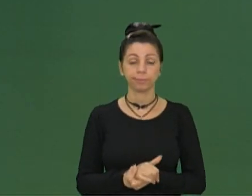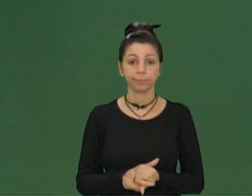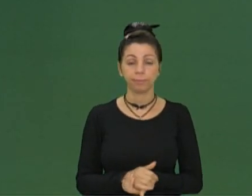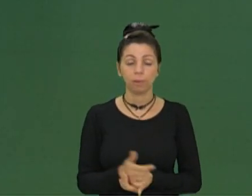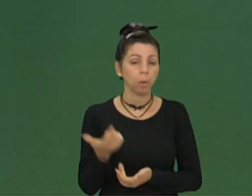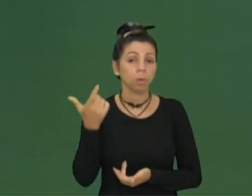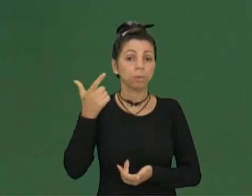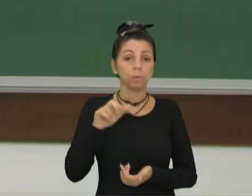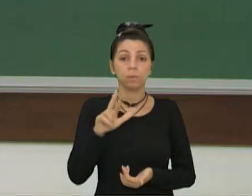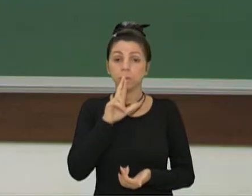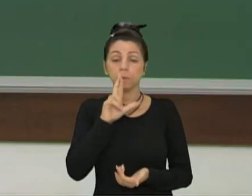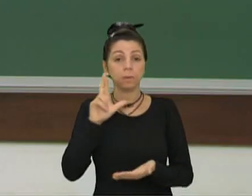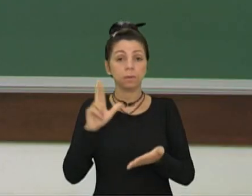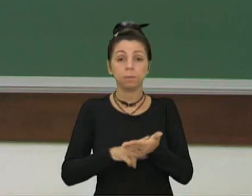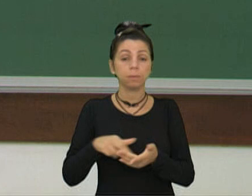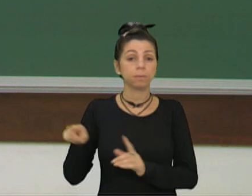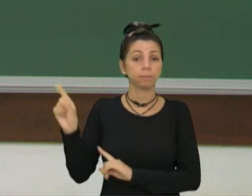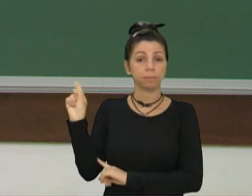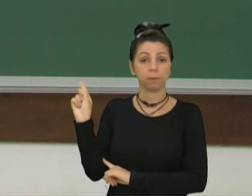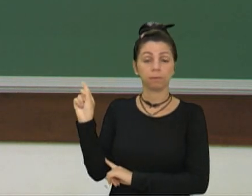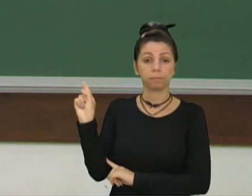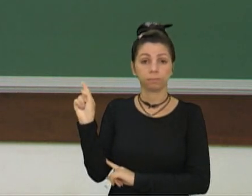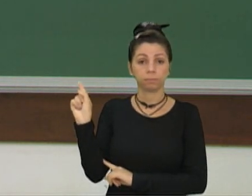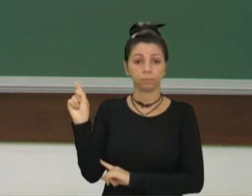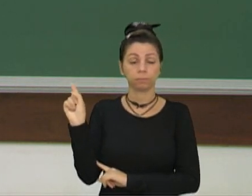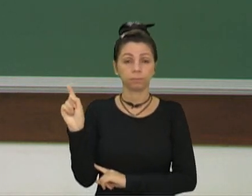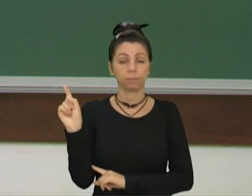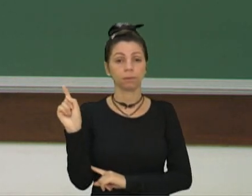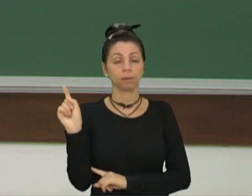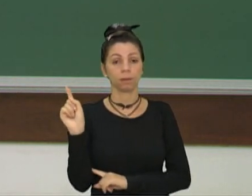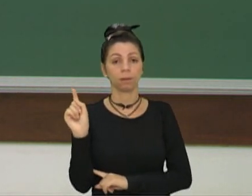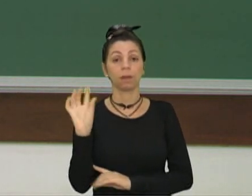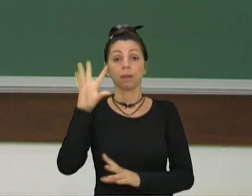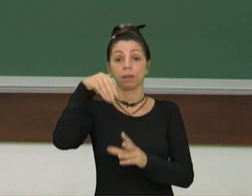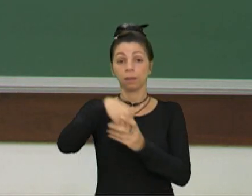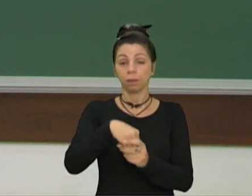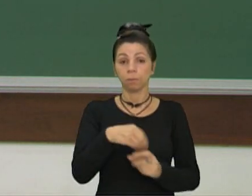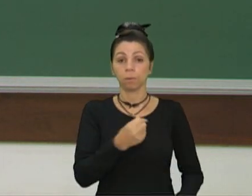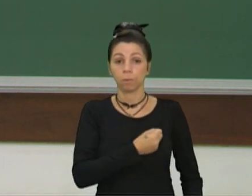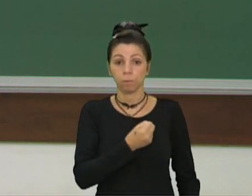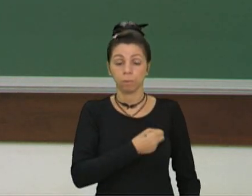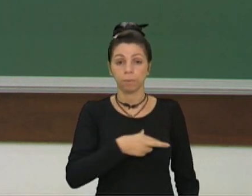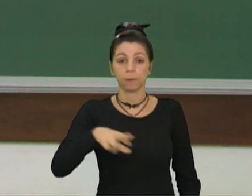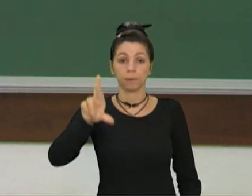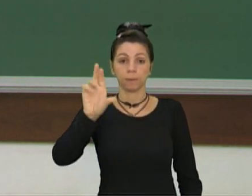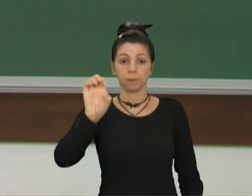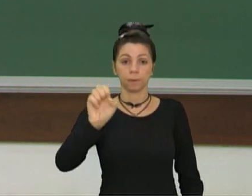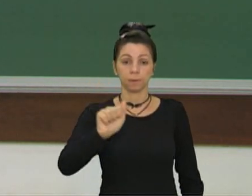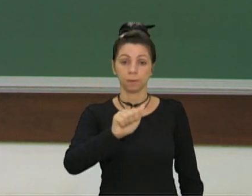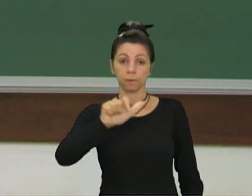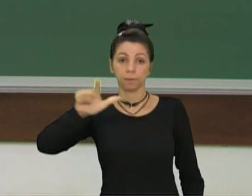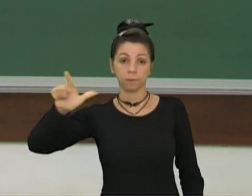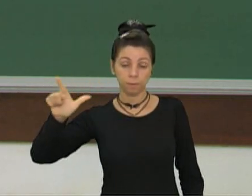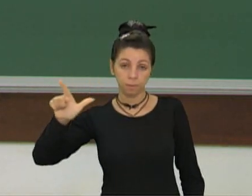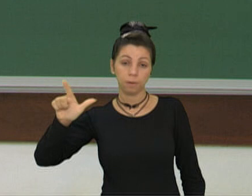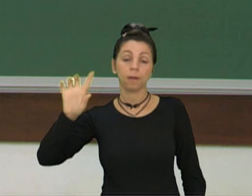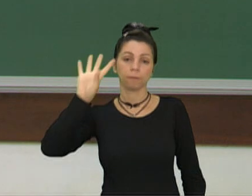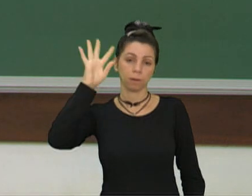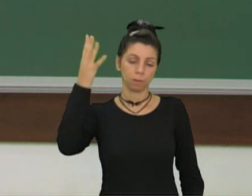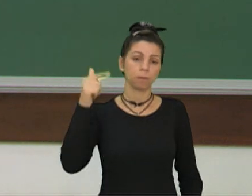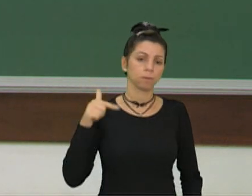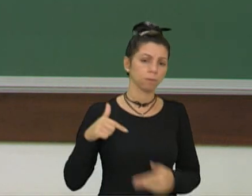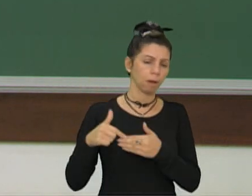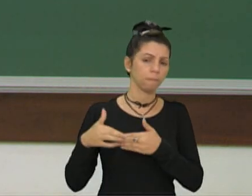não consigo resolver essa equação perante os números reais. Importante falar isso. Ela vai ser resolvida em algum momento,